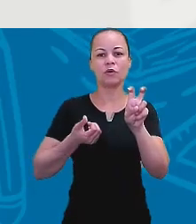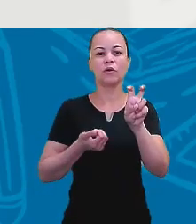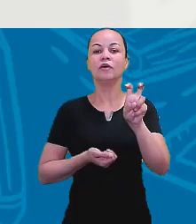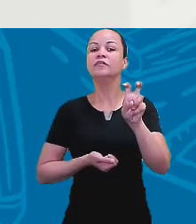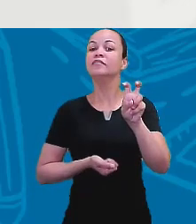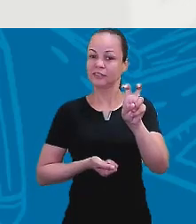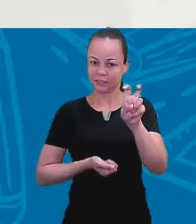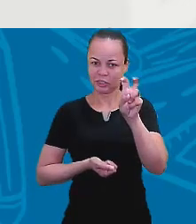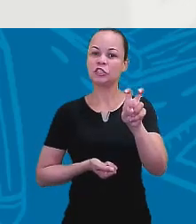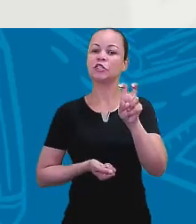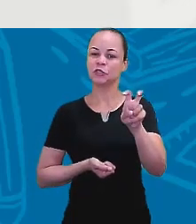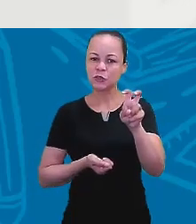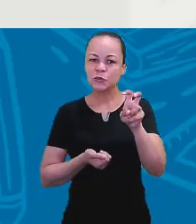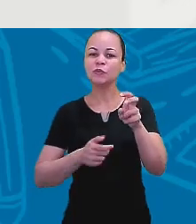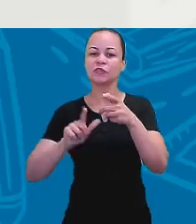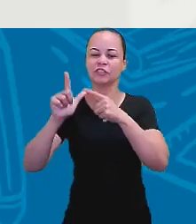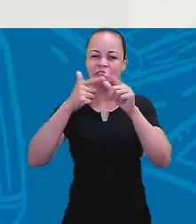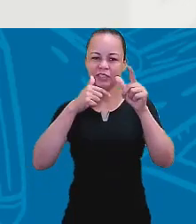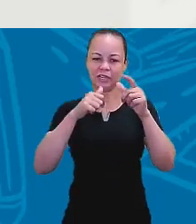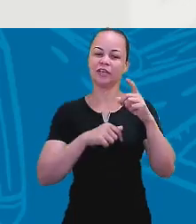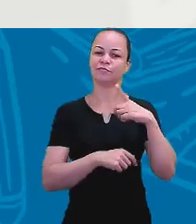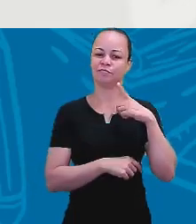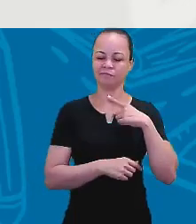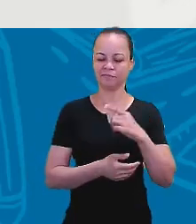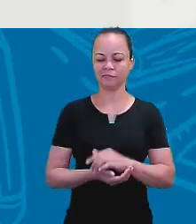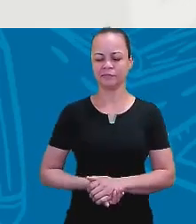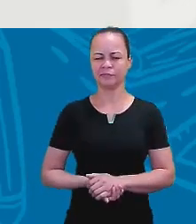1, 2, 3, 4, 5. 5 estrelas nós temos.